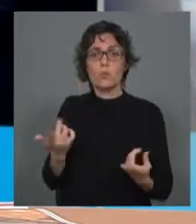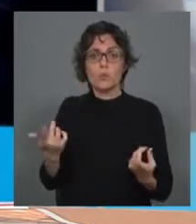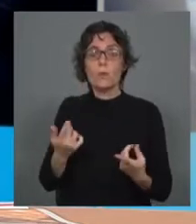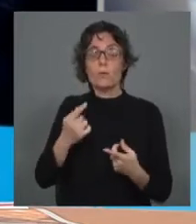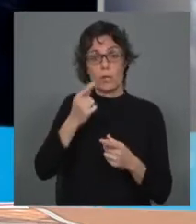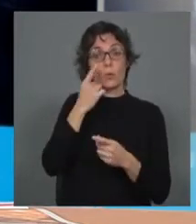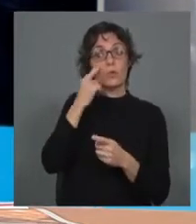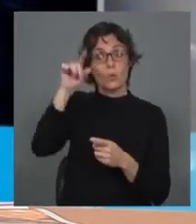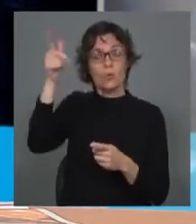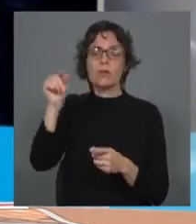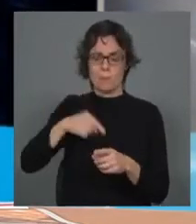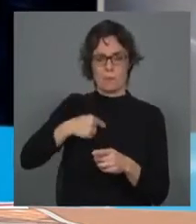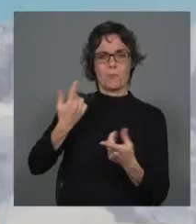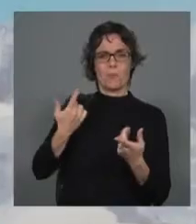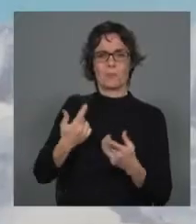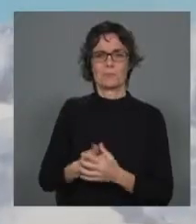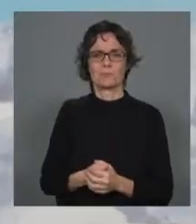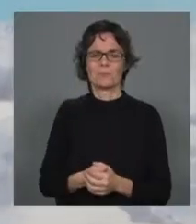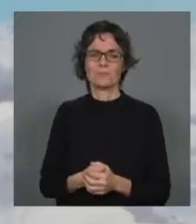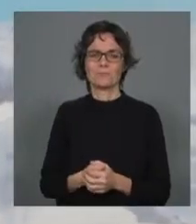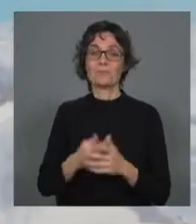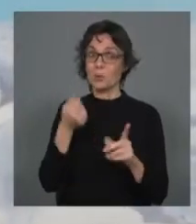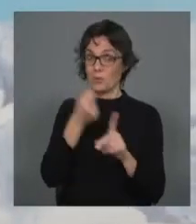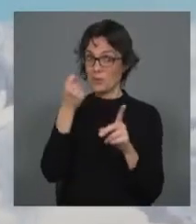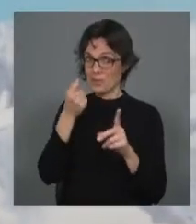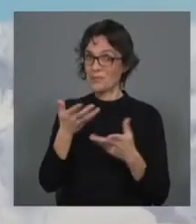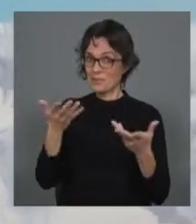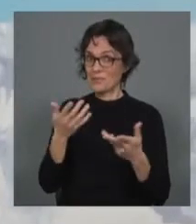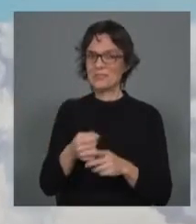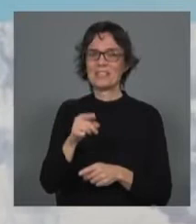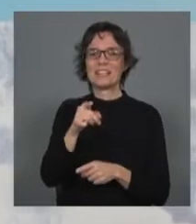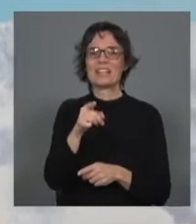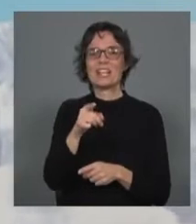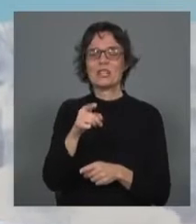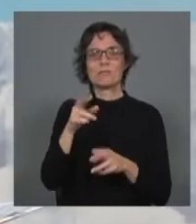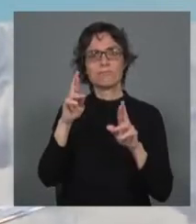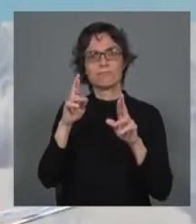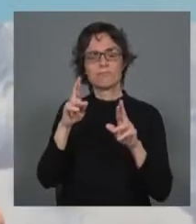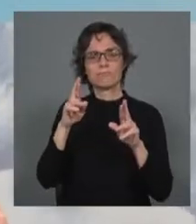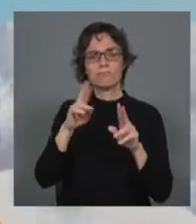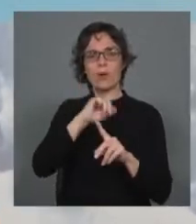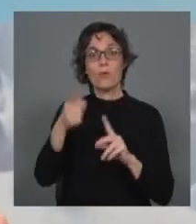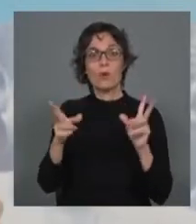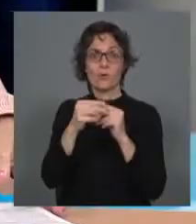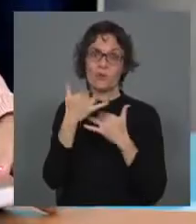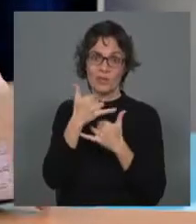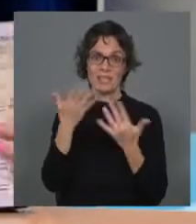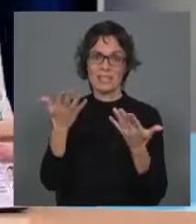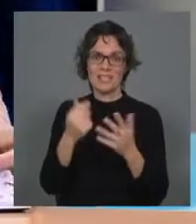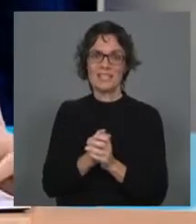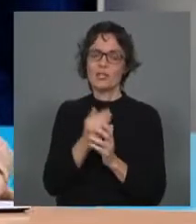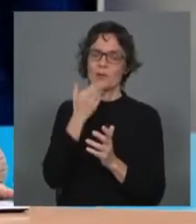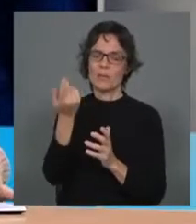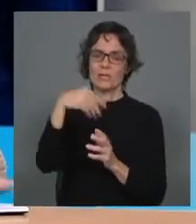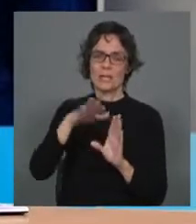a si próprio. Fica esse desafio. Lidice Meyer, agradeço-lhe muito ter estado aqui, votos de um ano novo feliz e muito obrigado por ter estado